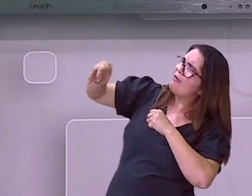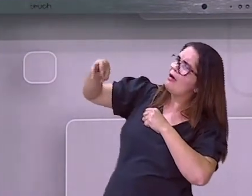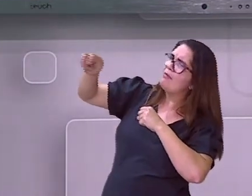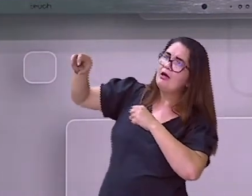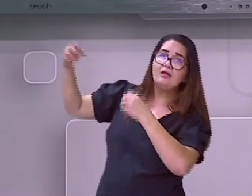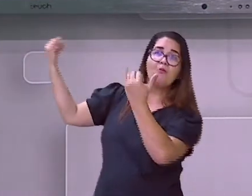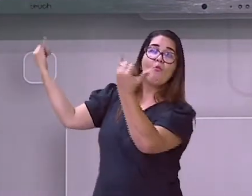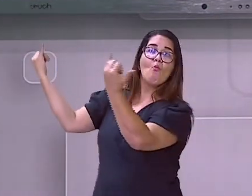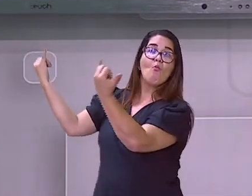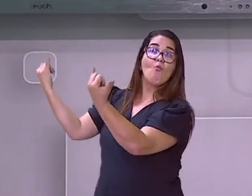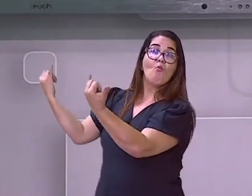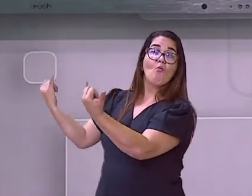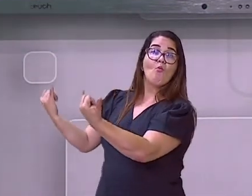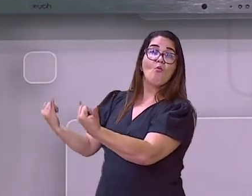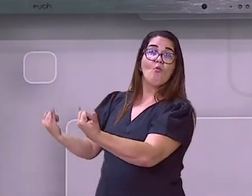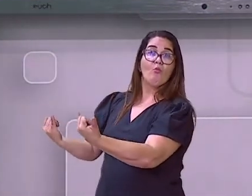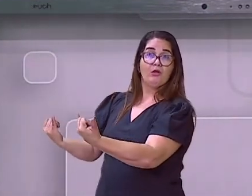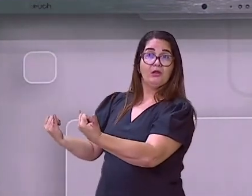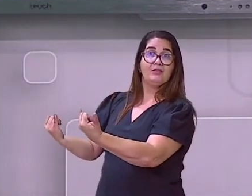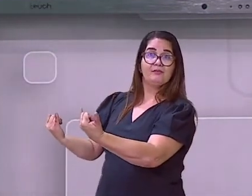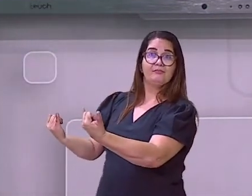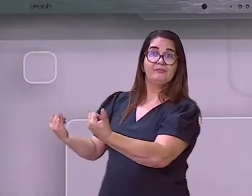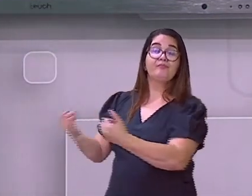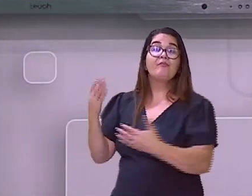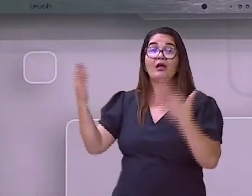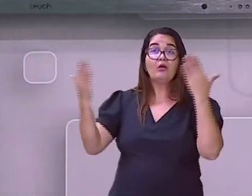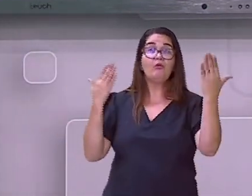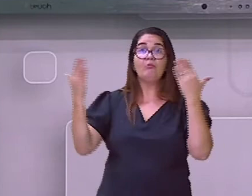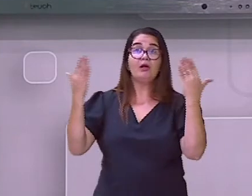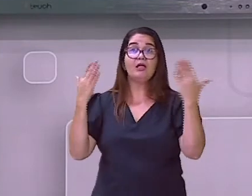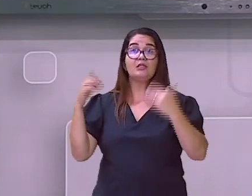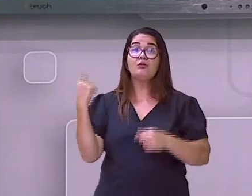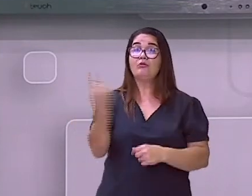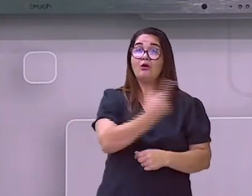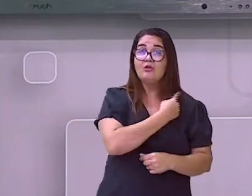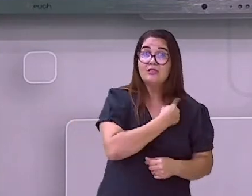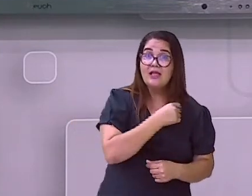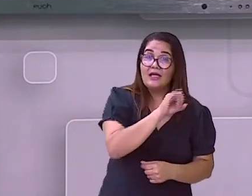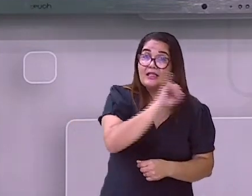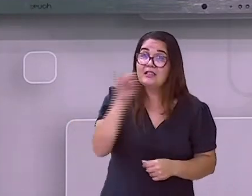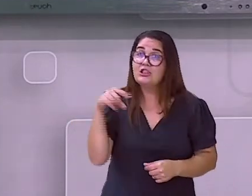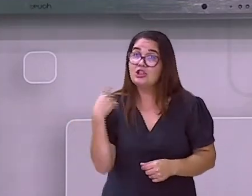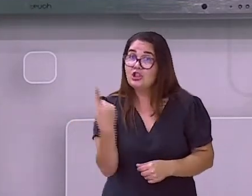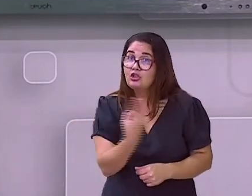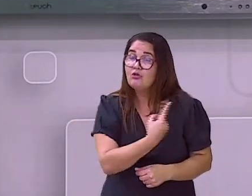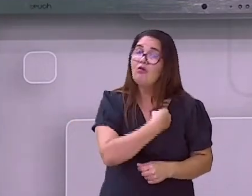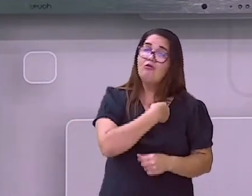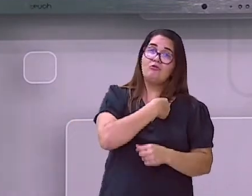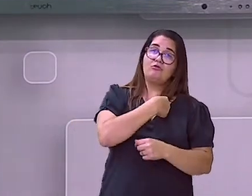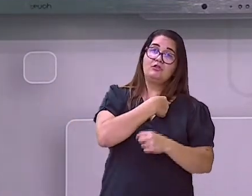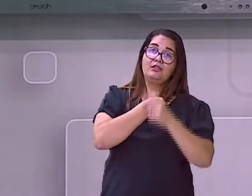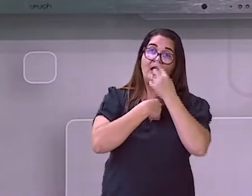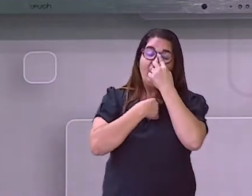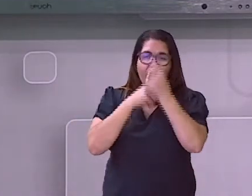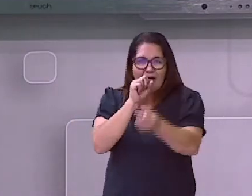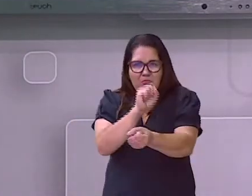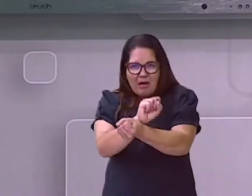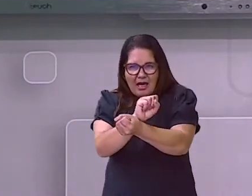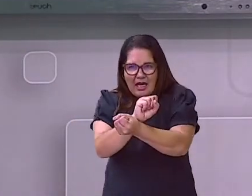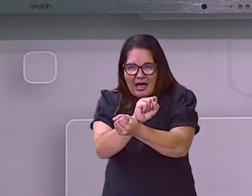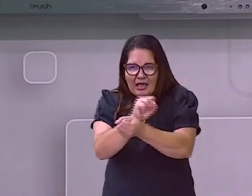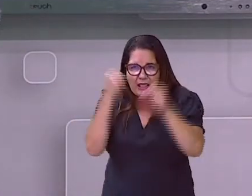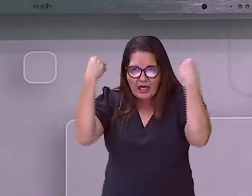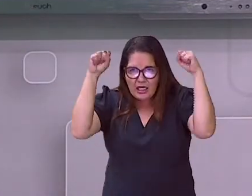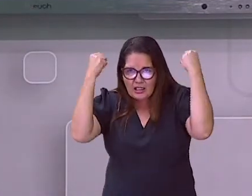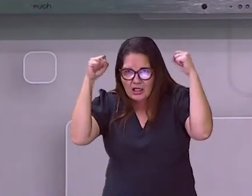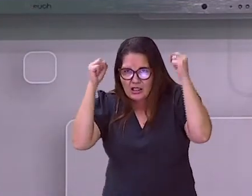é criado confinado, num pequeno espaço, você vai engordar o gado muito